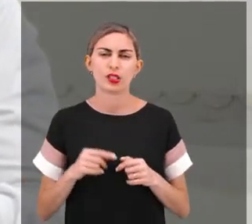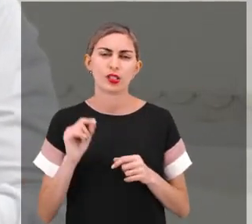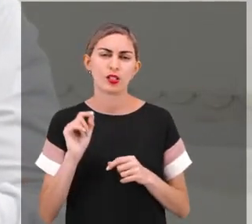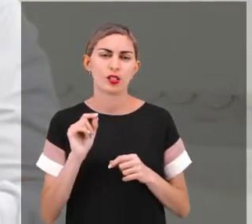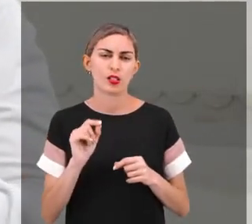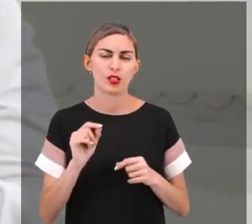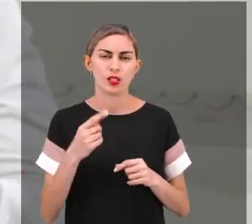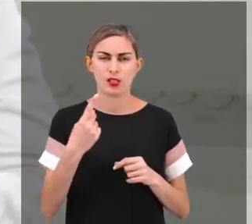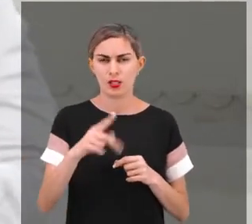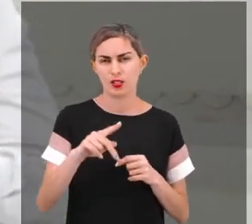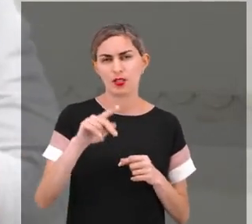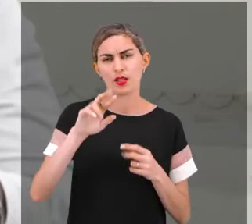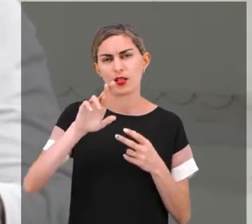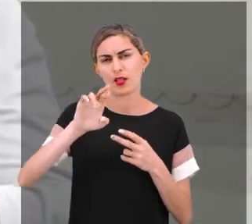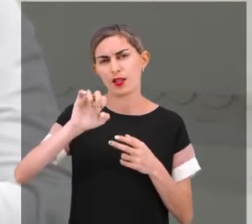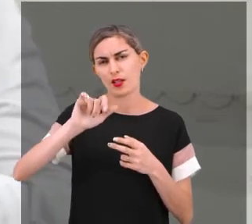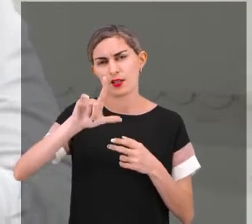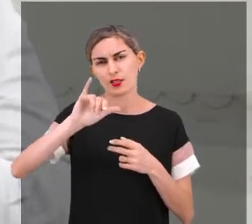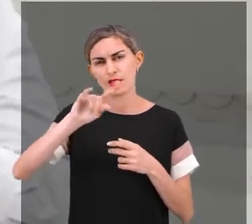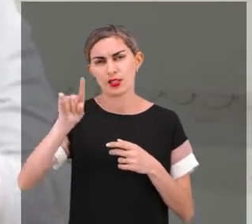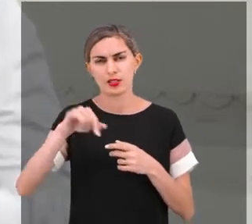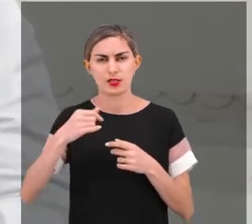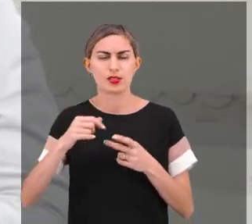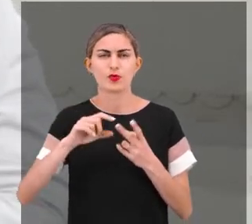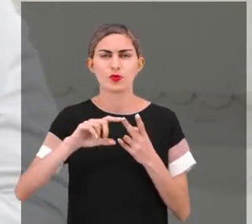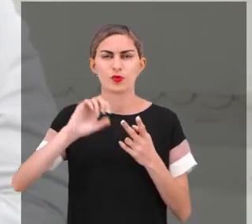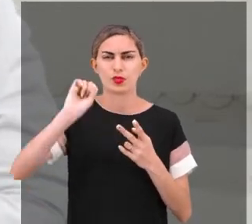a questão das realizações das